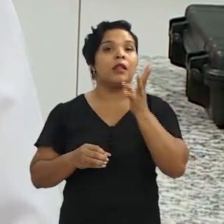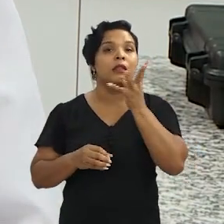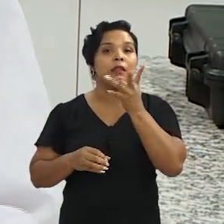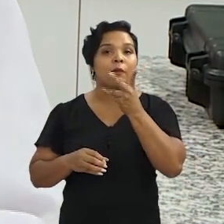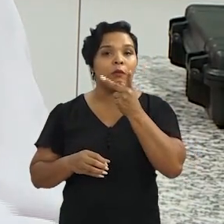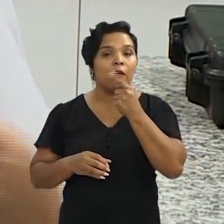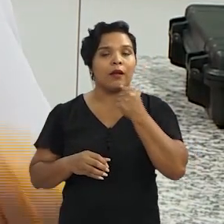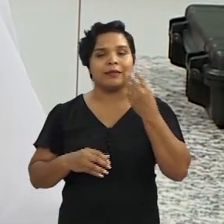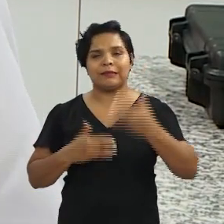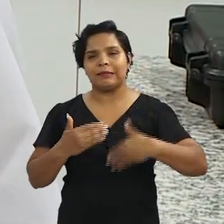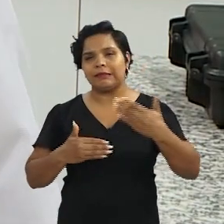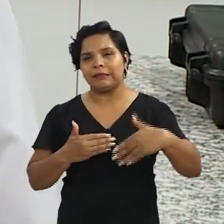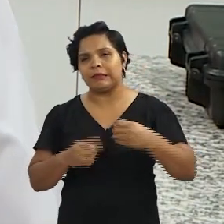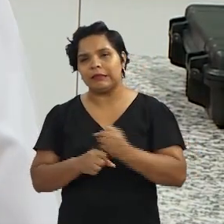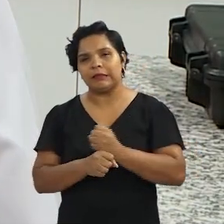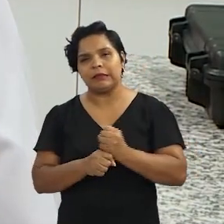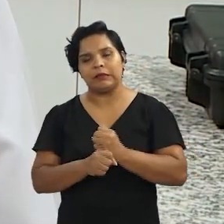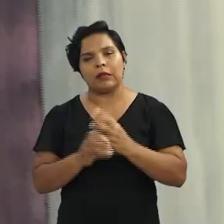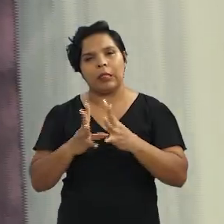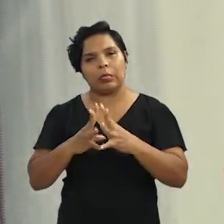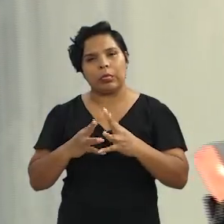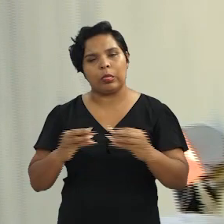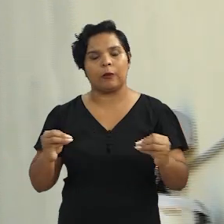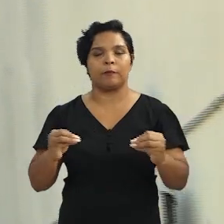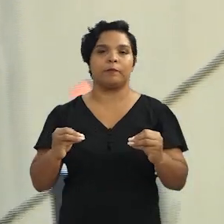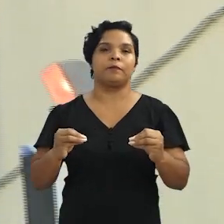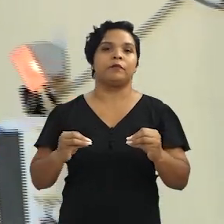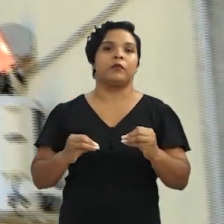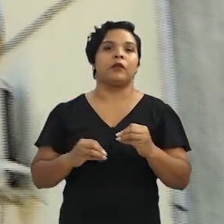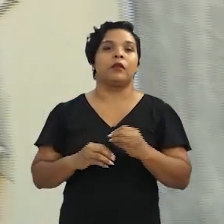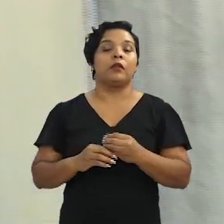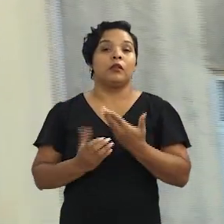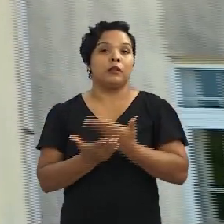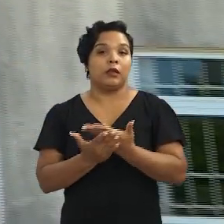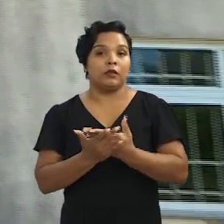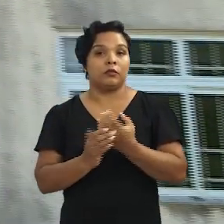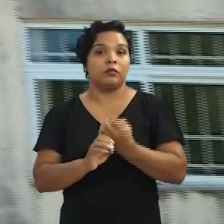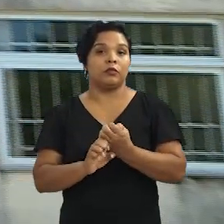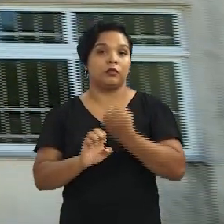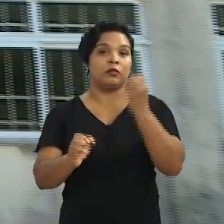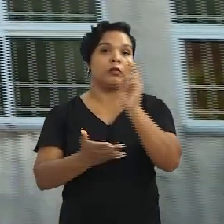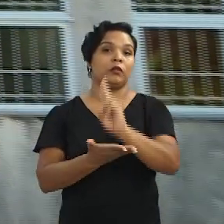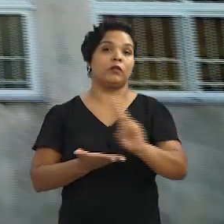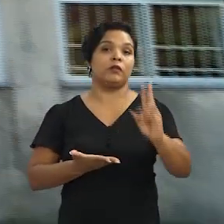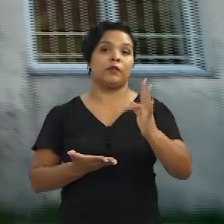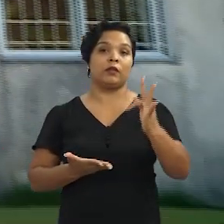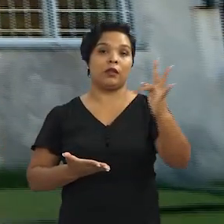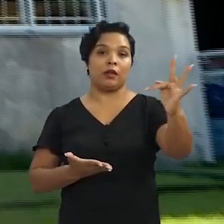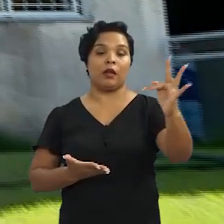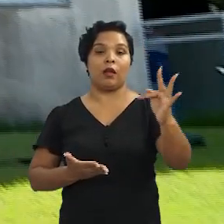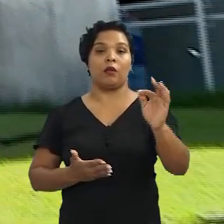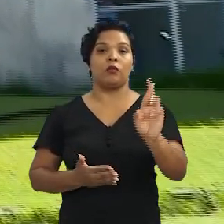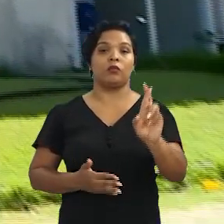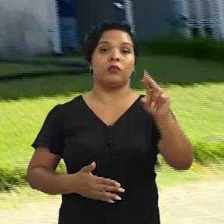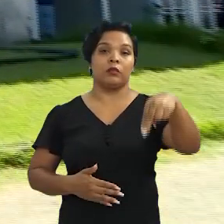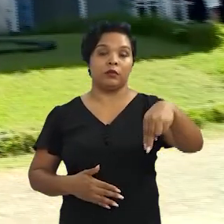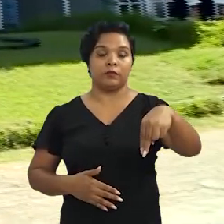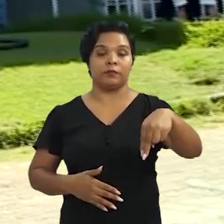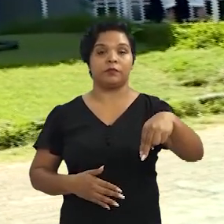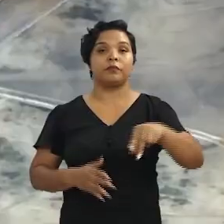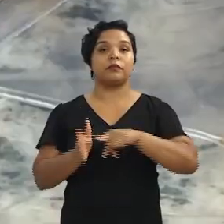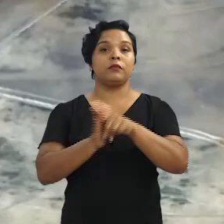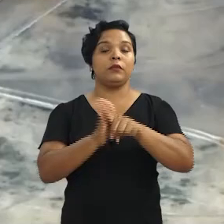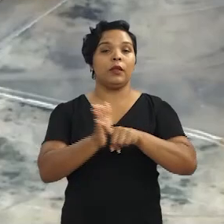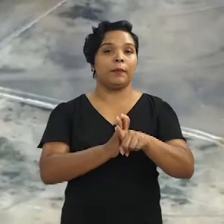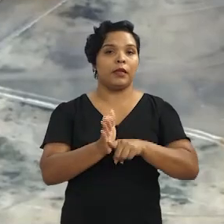ele demora centenas de anos para se decompor. Nos laboratórios de engenharia de alimentos da Universidade Federal do Rio Grande do